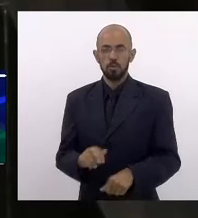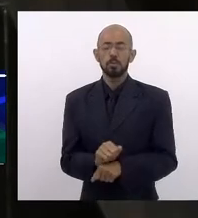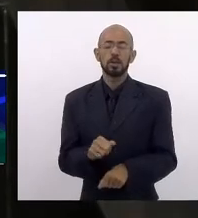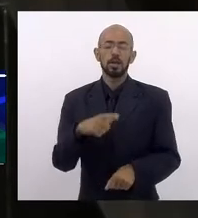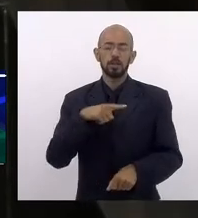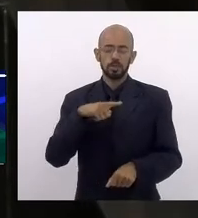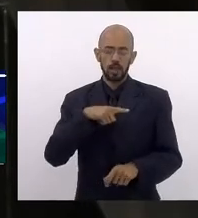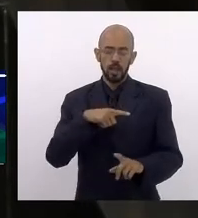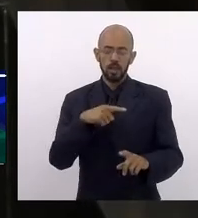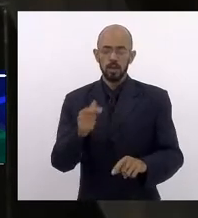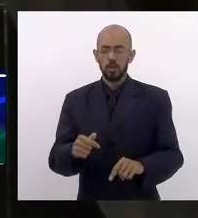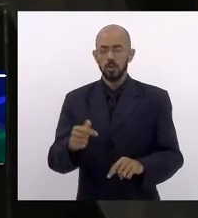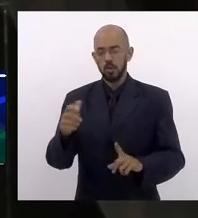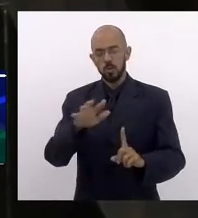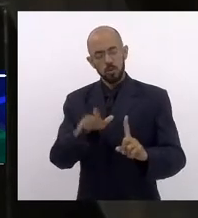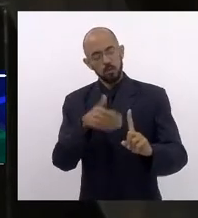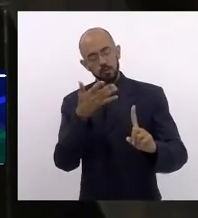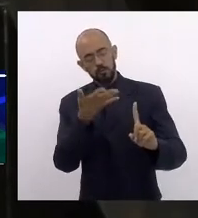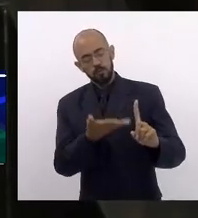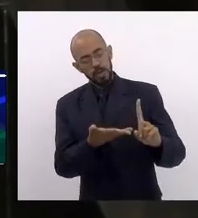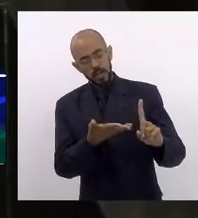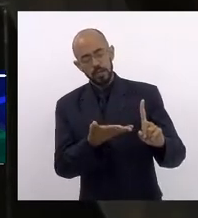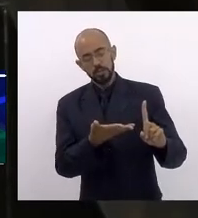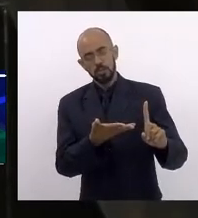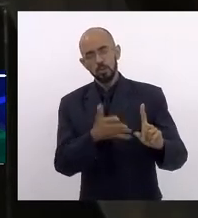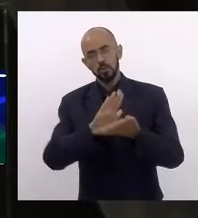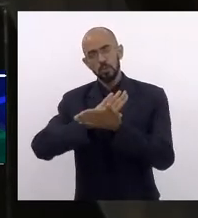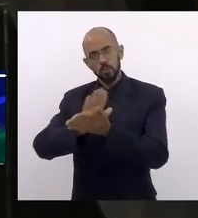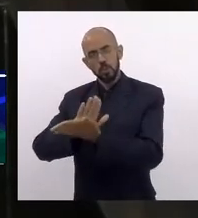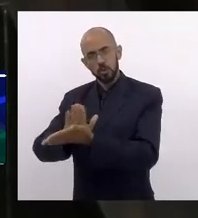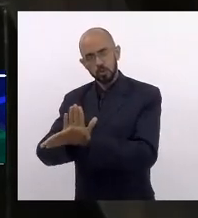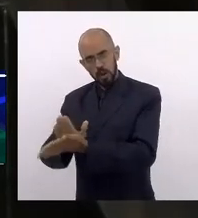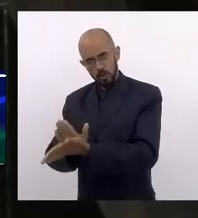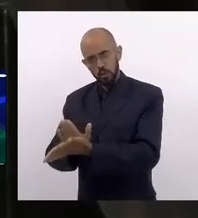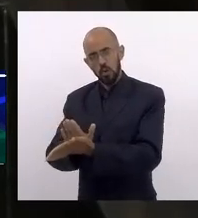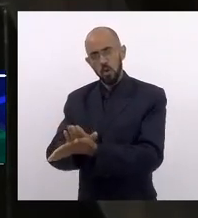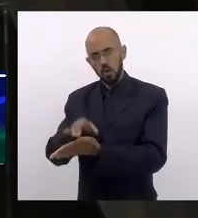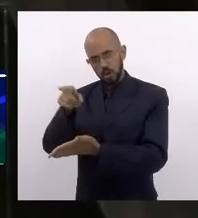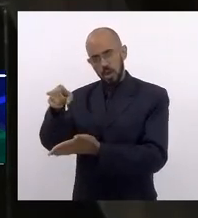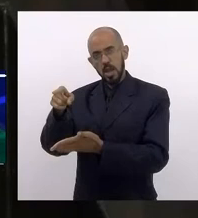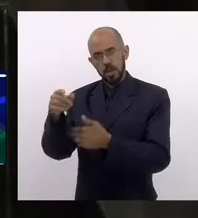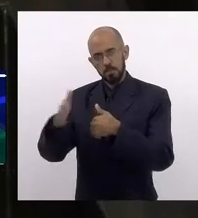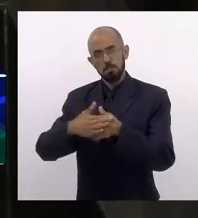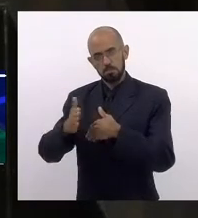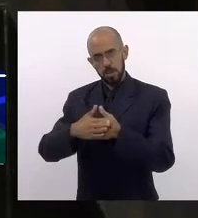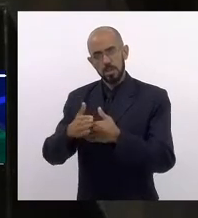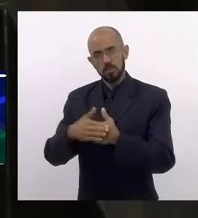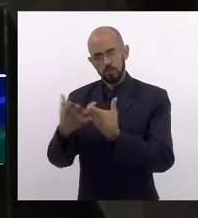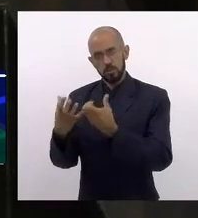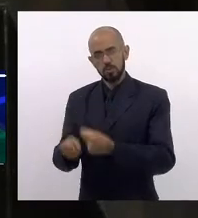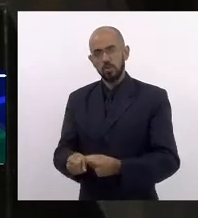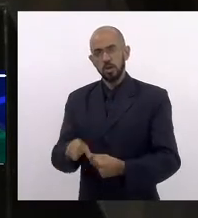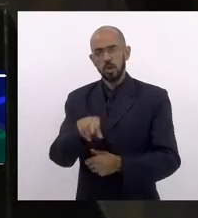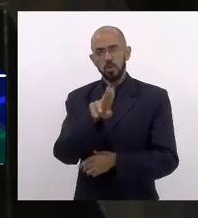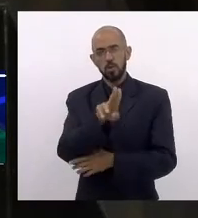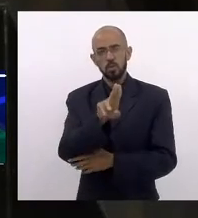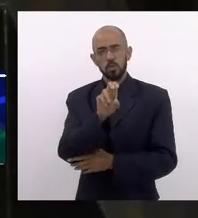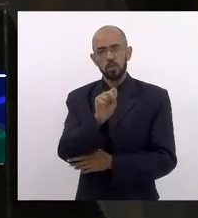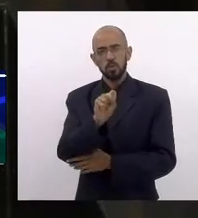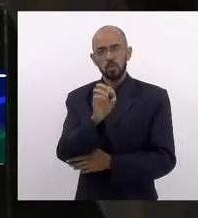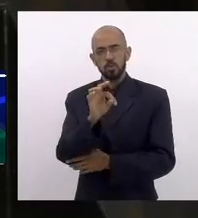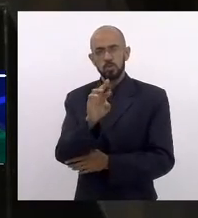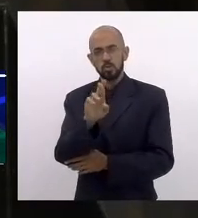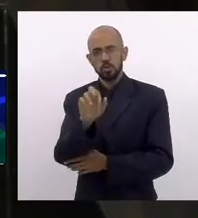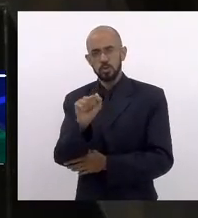como ídolo, Renata Souza, um torturador, confesso, não é? Brilhante Ustra, um torturador, confesso,